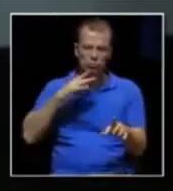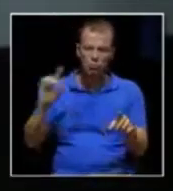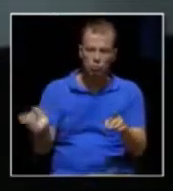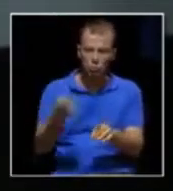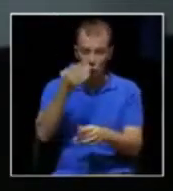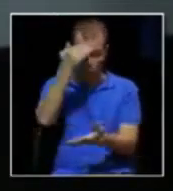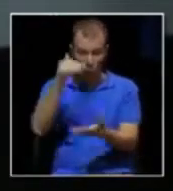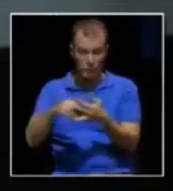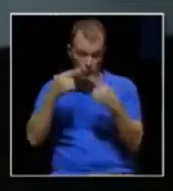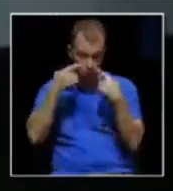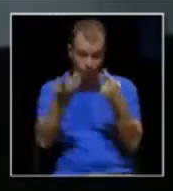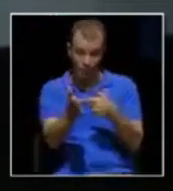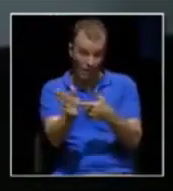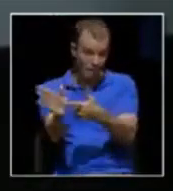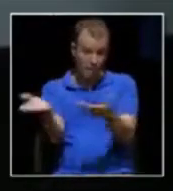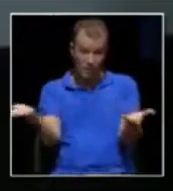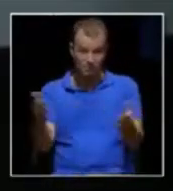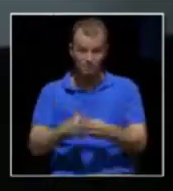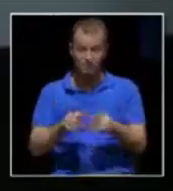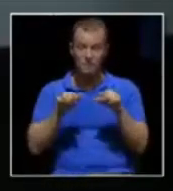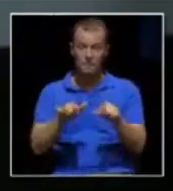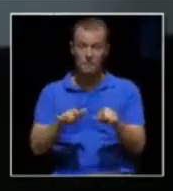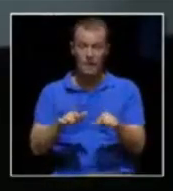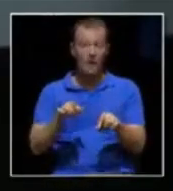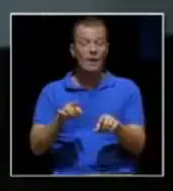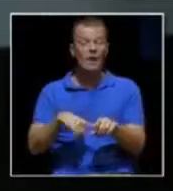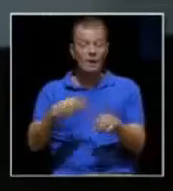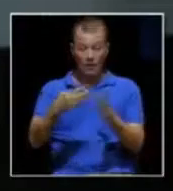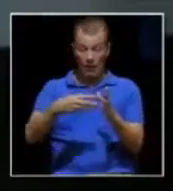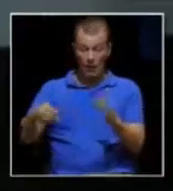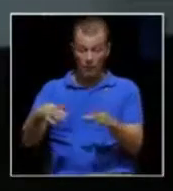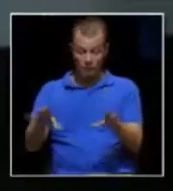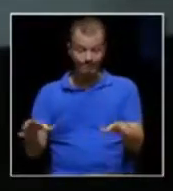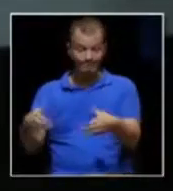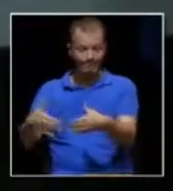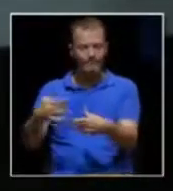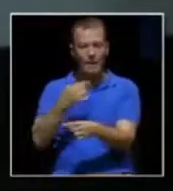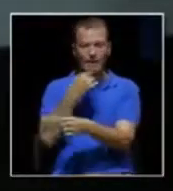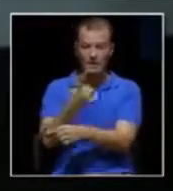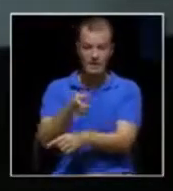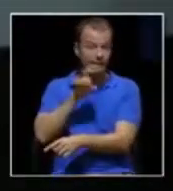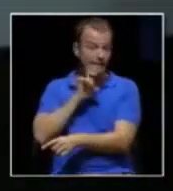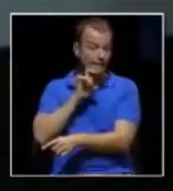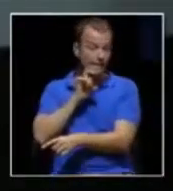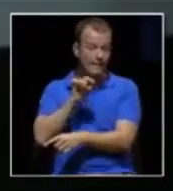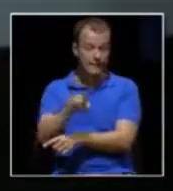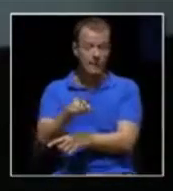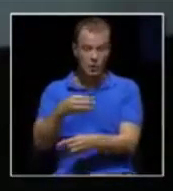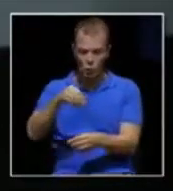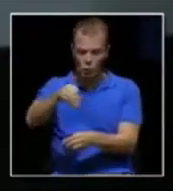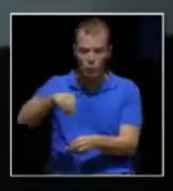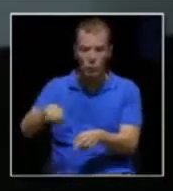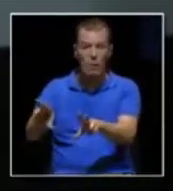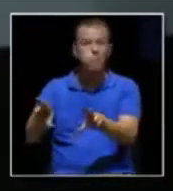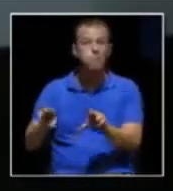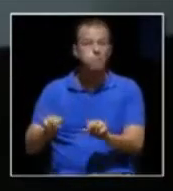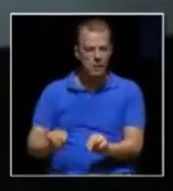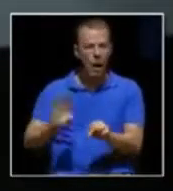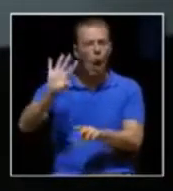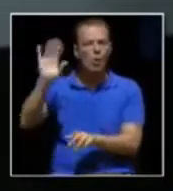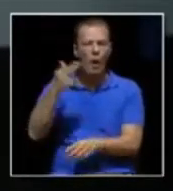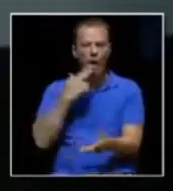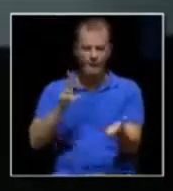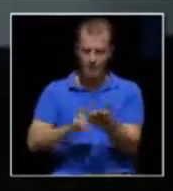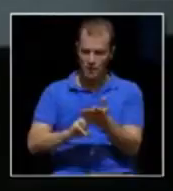resultado está à vista. O facto da Parque Expo alegadamente ter garantido que os solos foram descontaminados quando, na